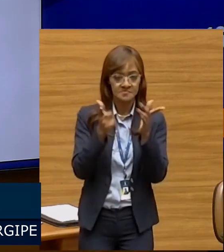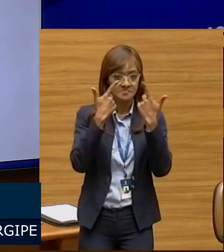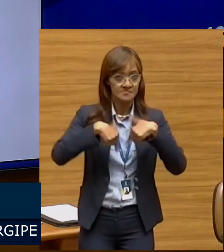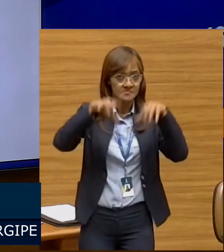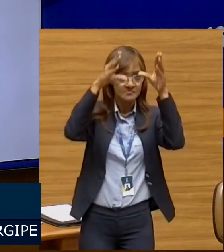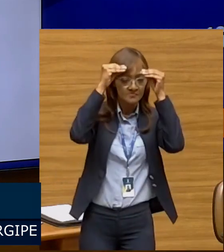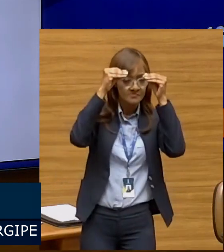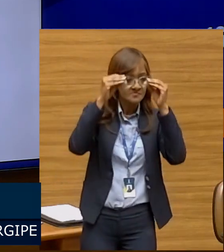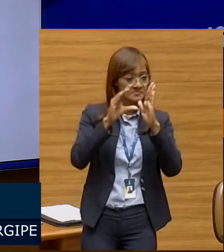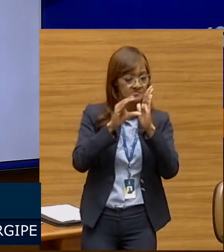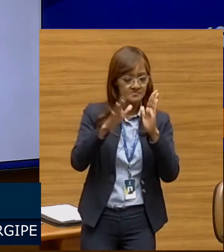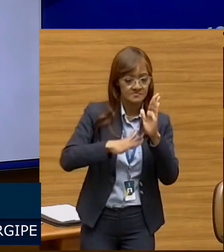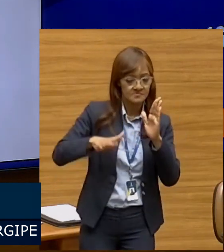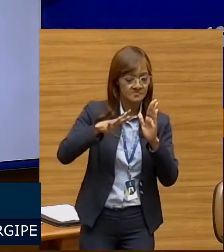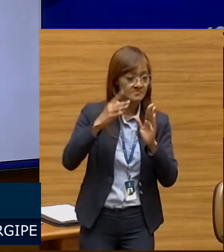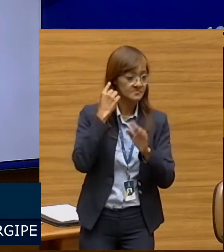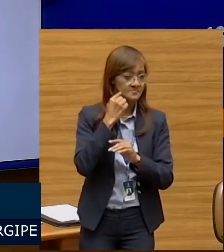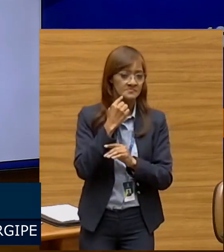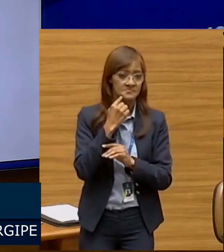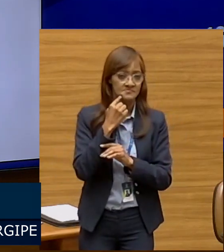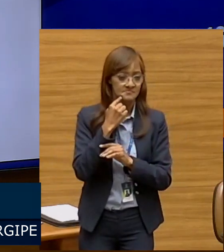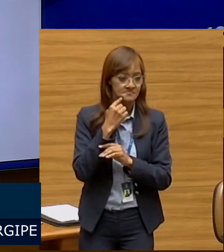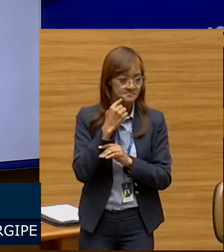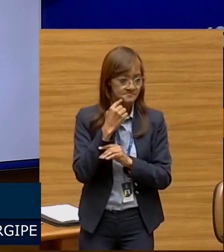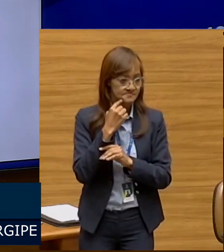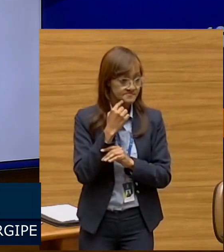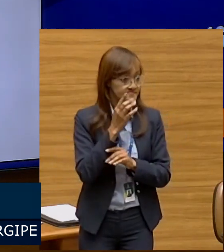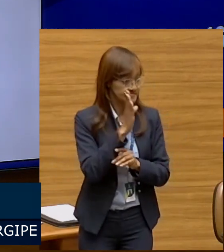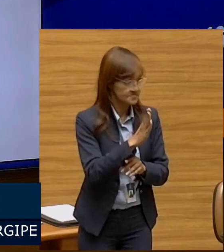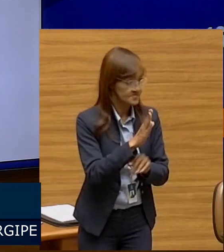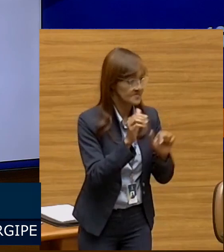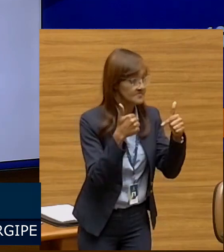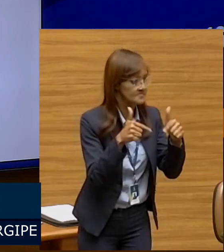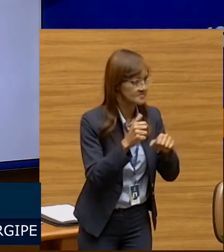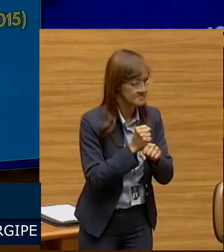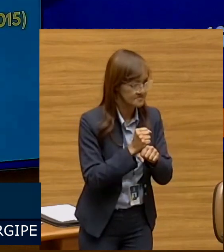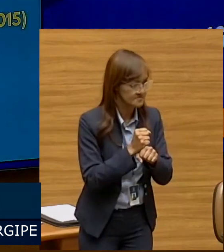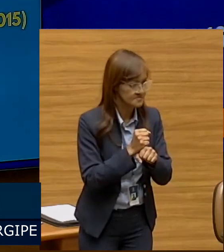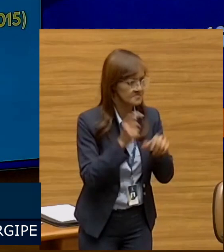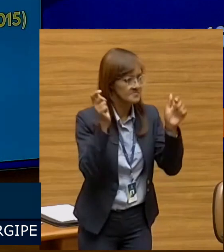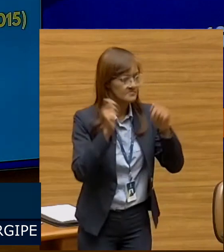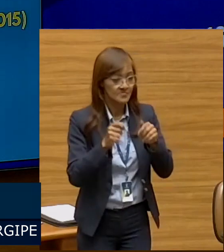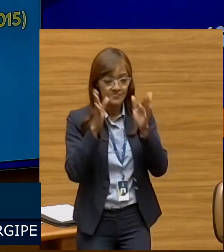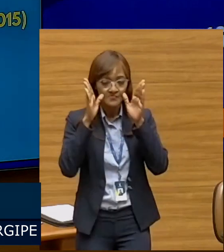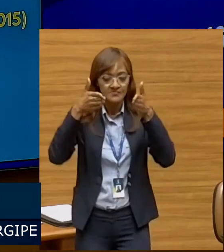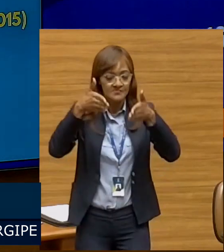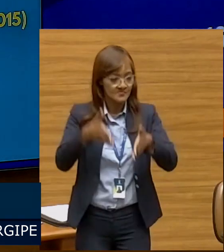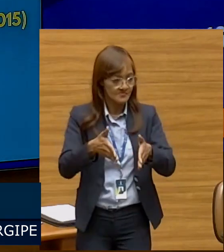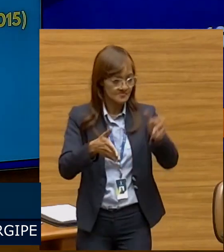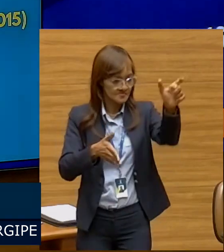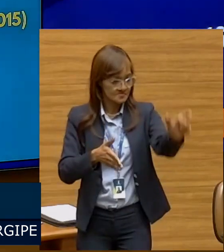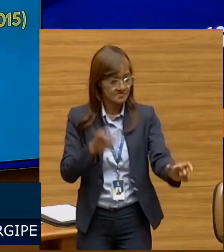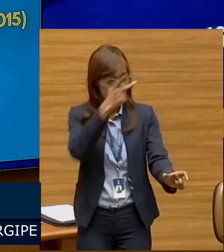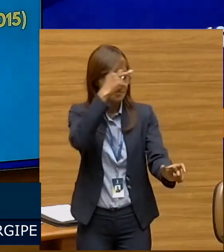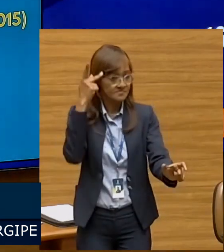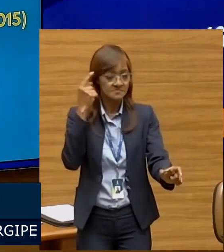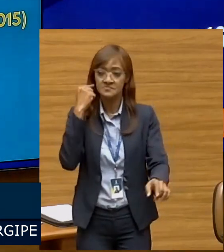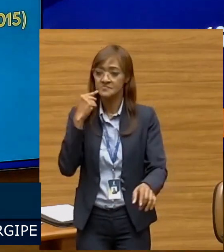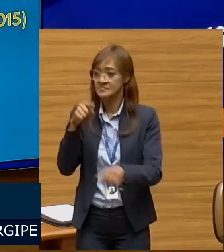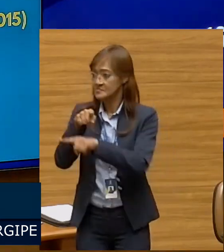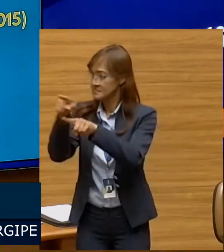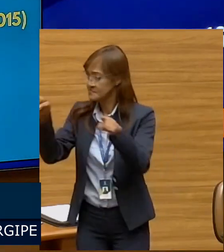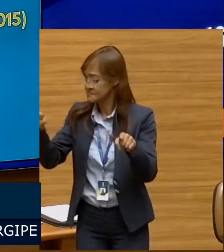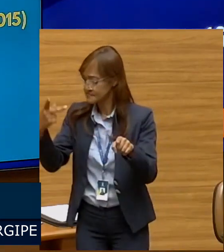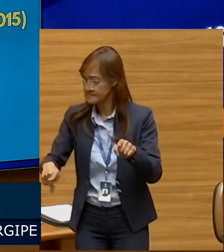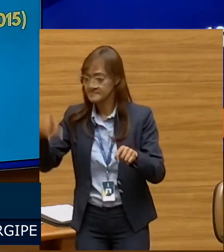comunidade surda. Então, é um trabalho para ser feito por quem entende. É um trabalho para ser feito com enfoque nessas pessoas. No Brasil, a gente chega aqui com a